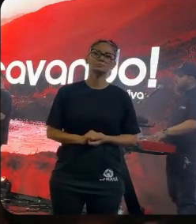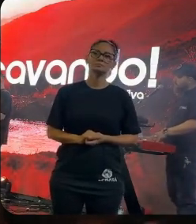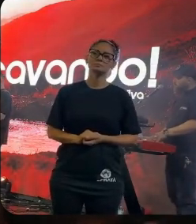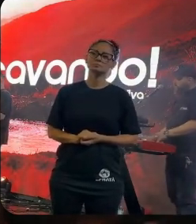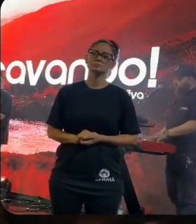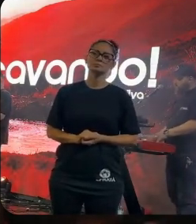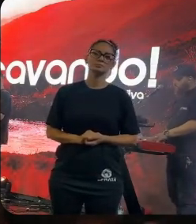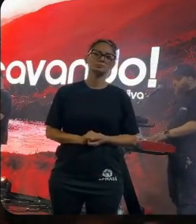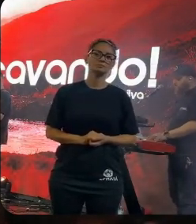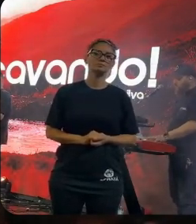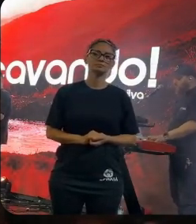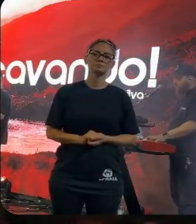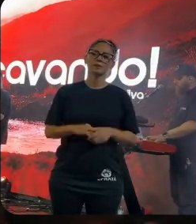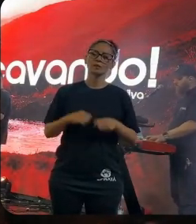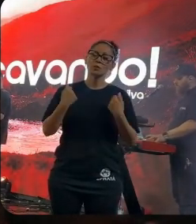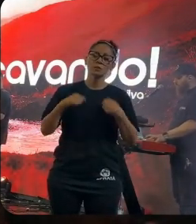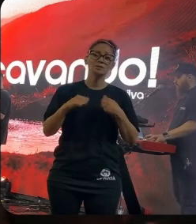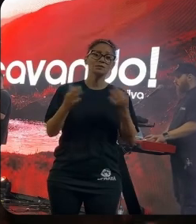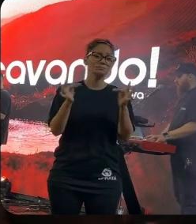Eu preciso terminar.